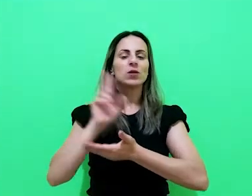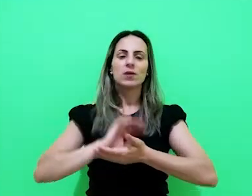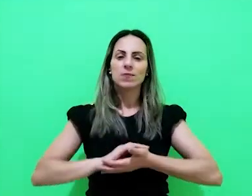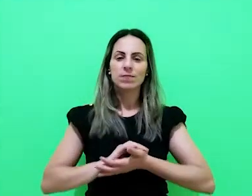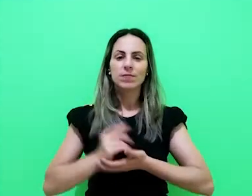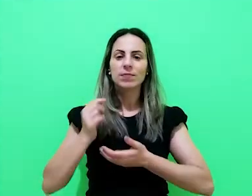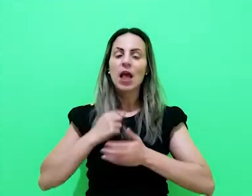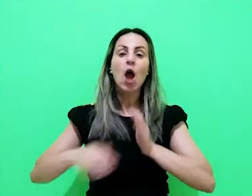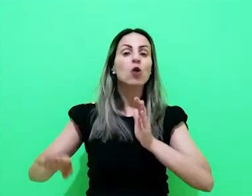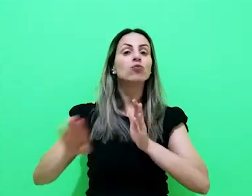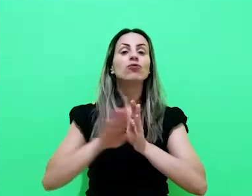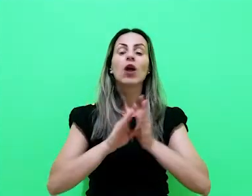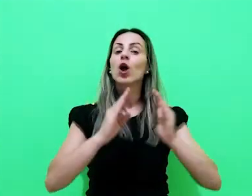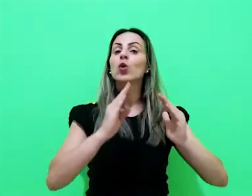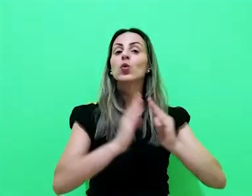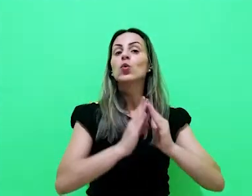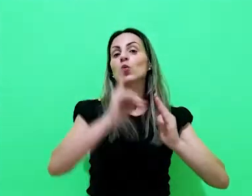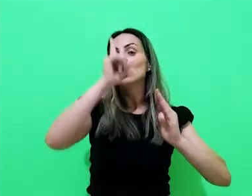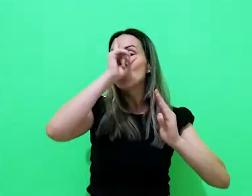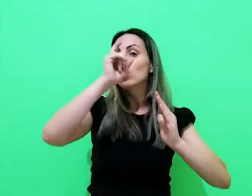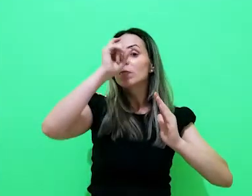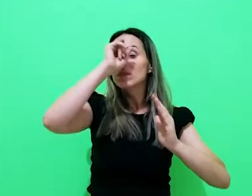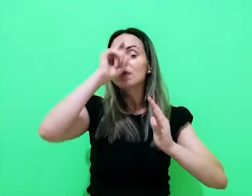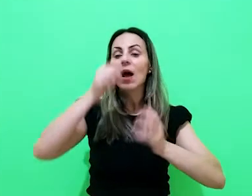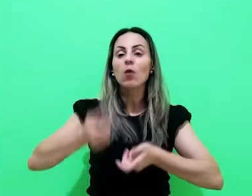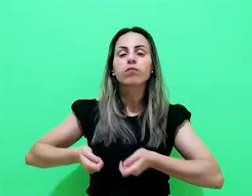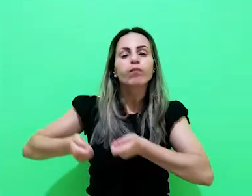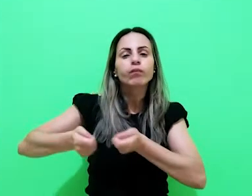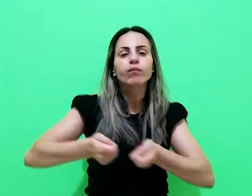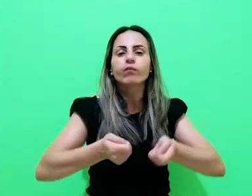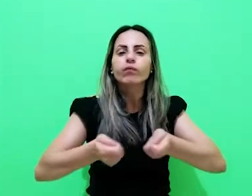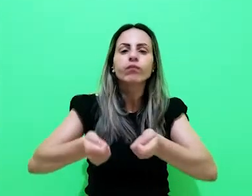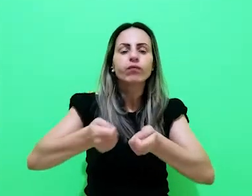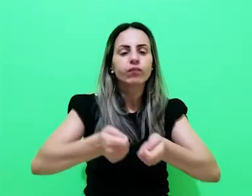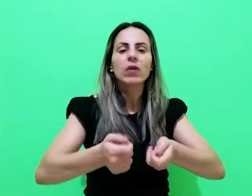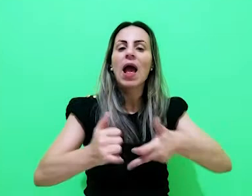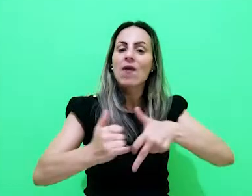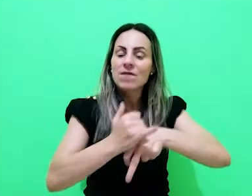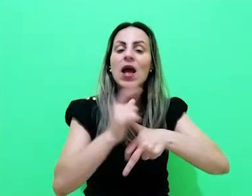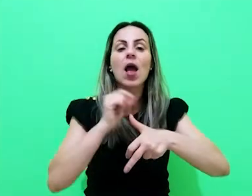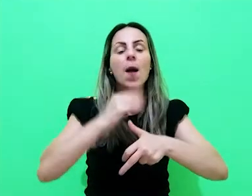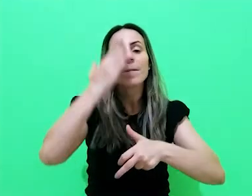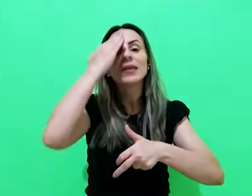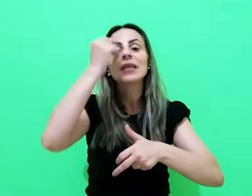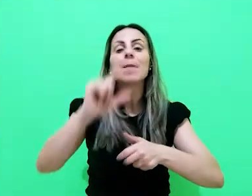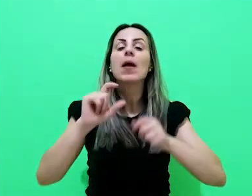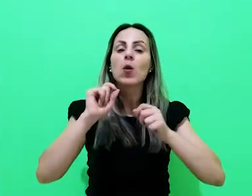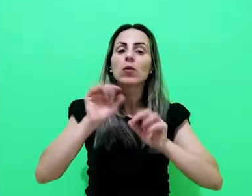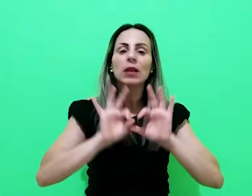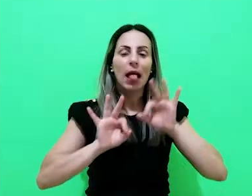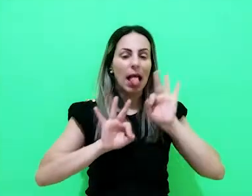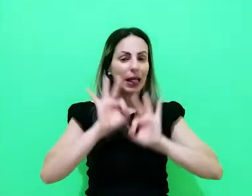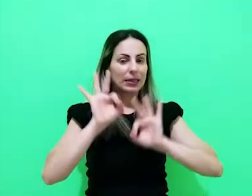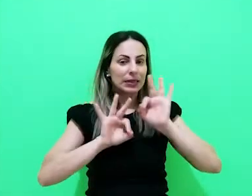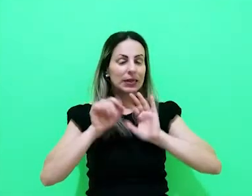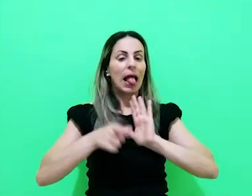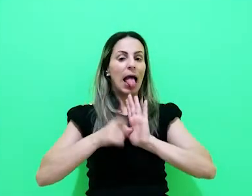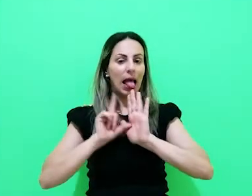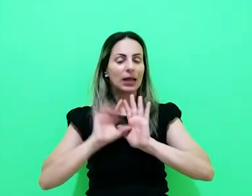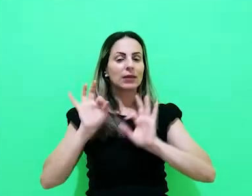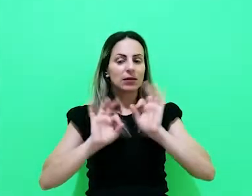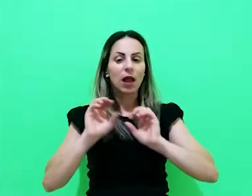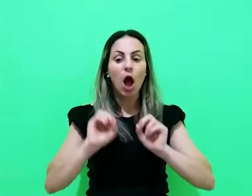E aí eu chego no hospital. Quando eu chego no hospital com essa vítima, eu preciso ter certeza que o meu planejamento intra-hospitalar